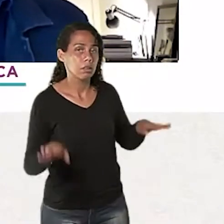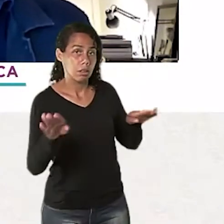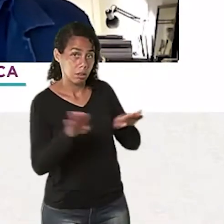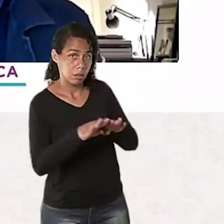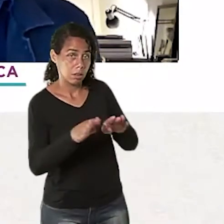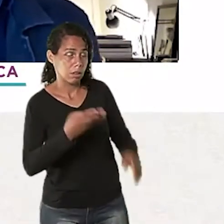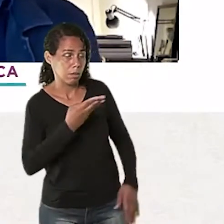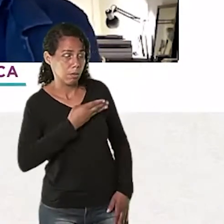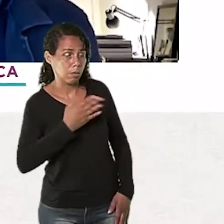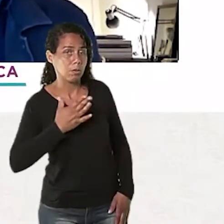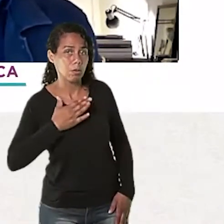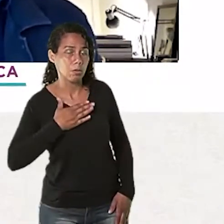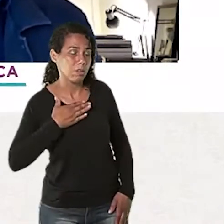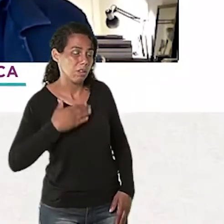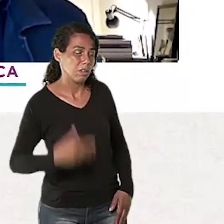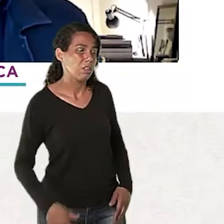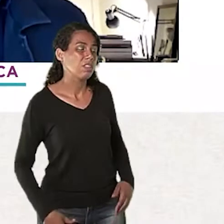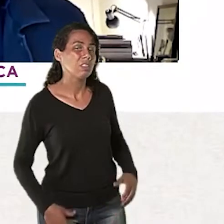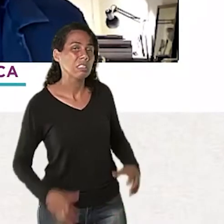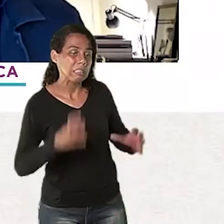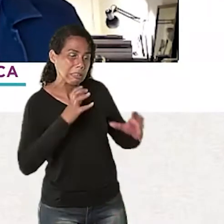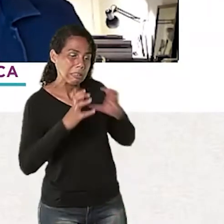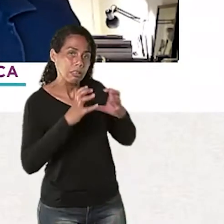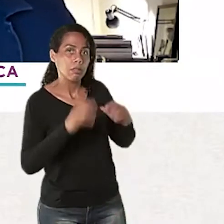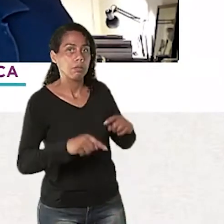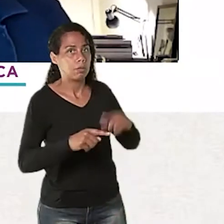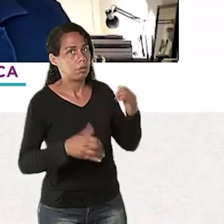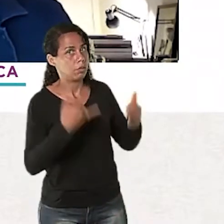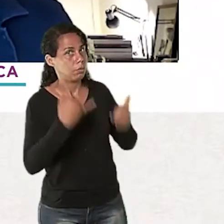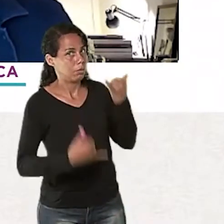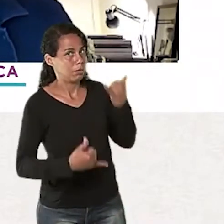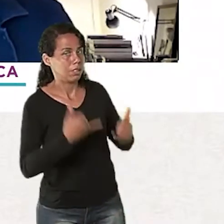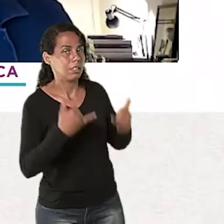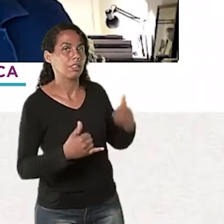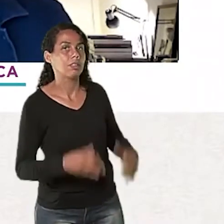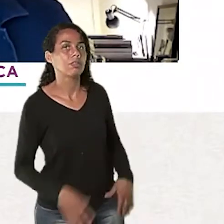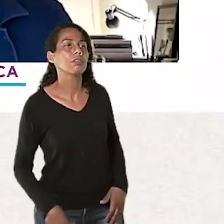Maldade. Aqui em Minas houve um período muito frutífero entre